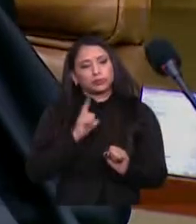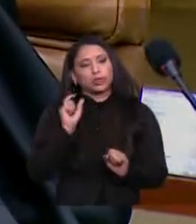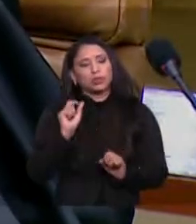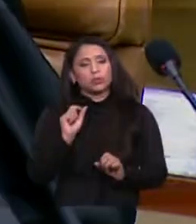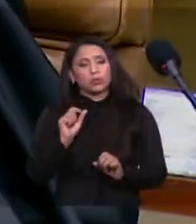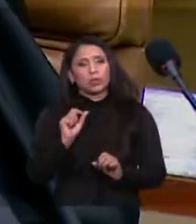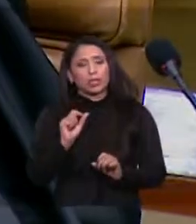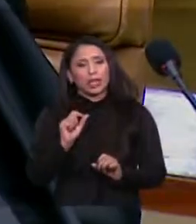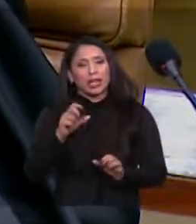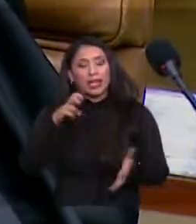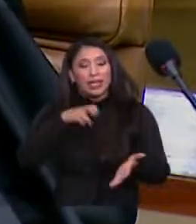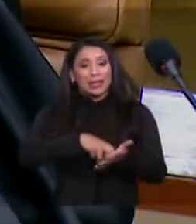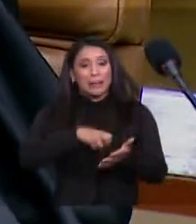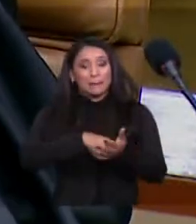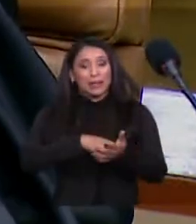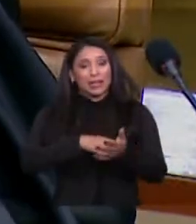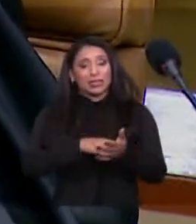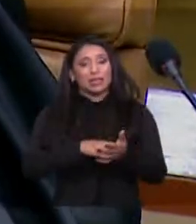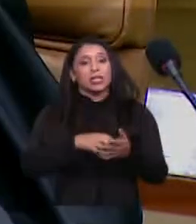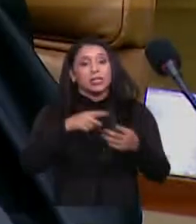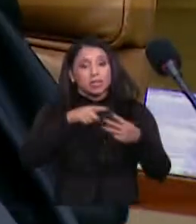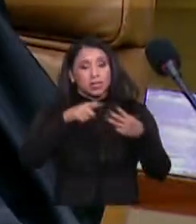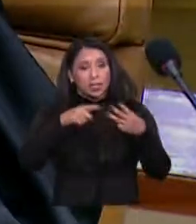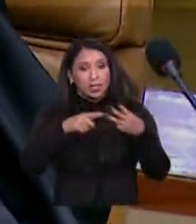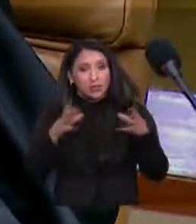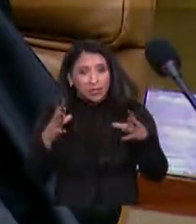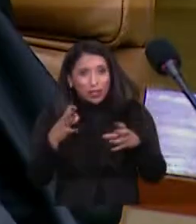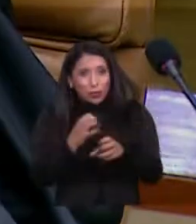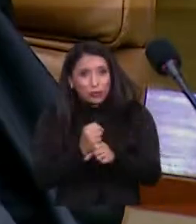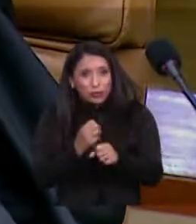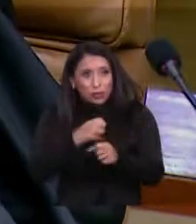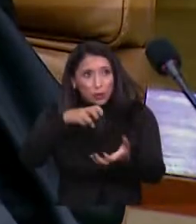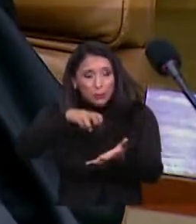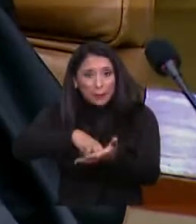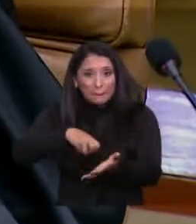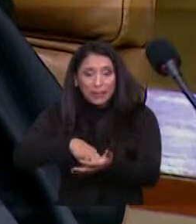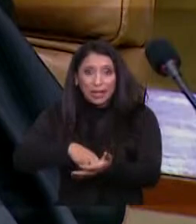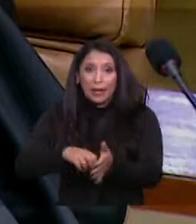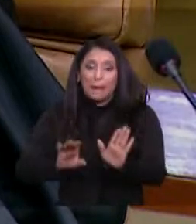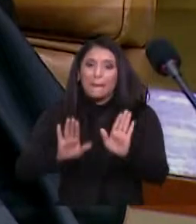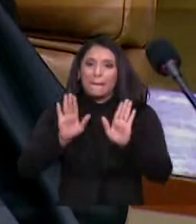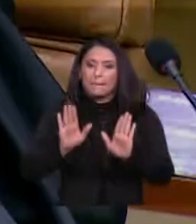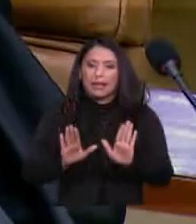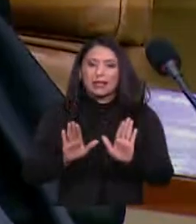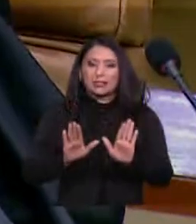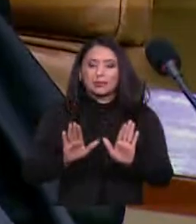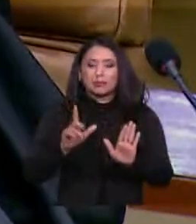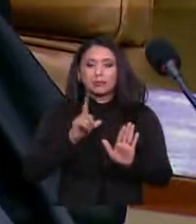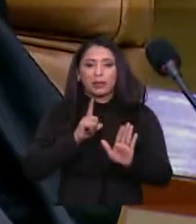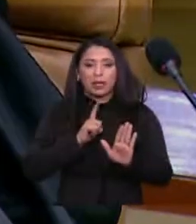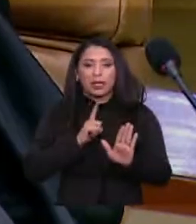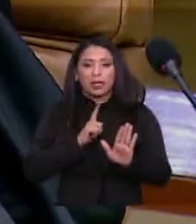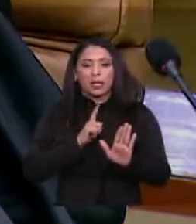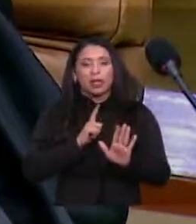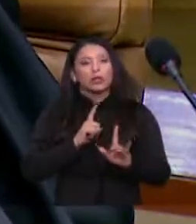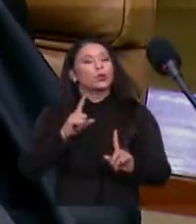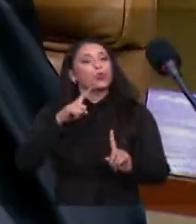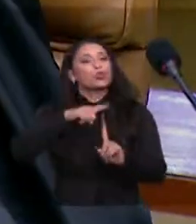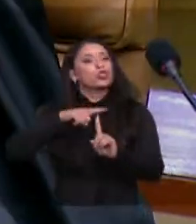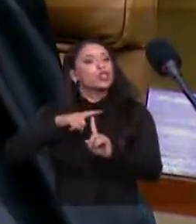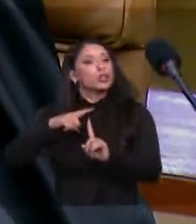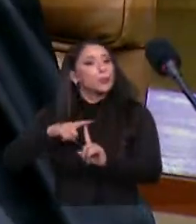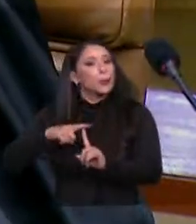na dimensão trifásica da dosimetria da pena mas não para a formação das elementares do tipo